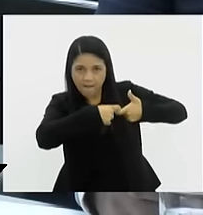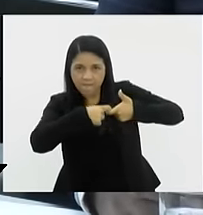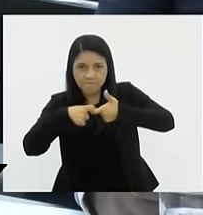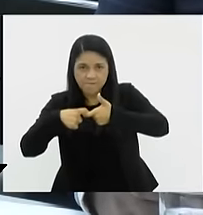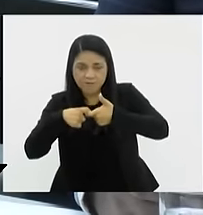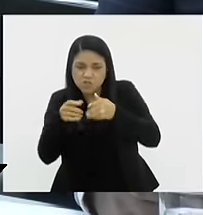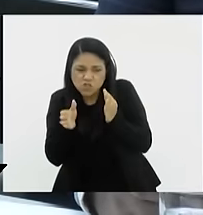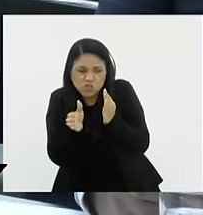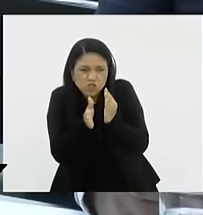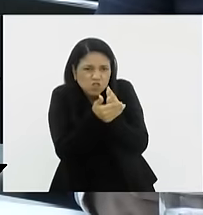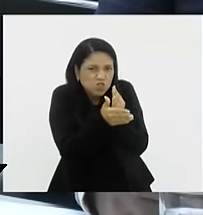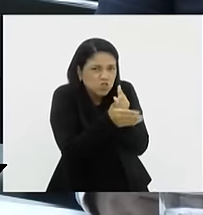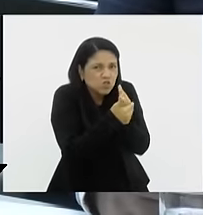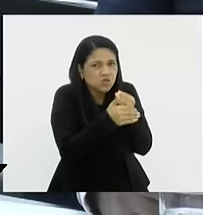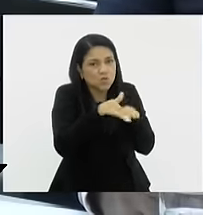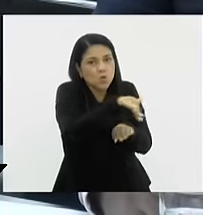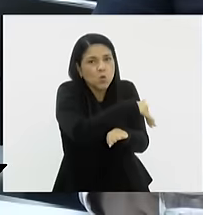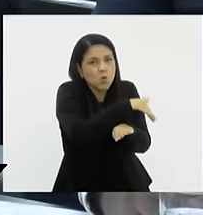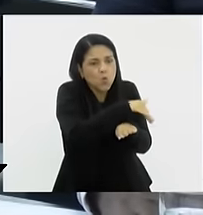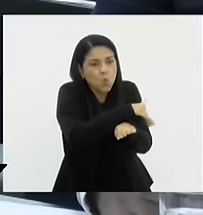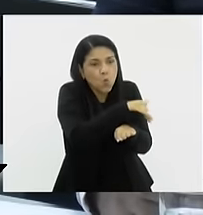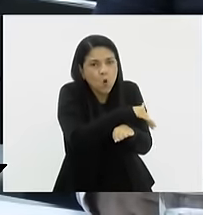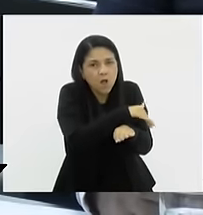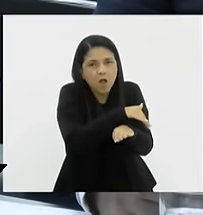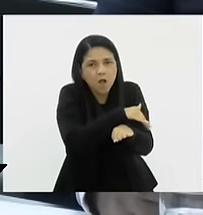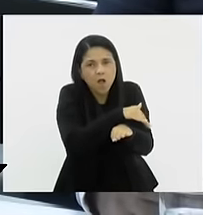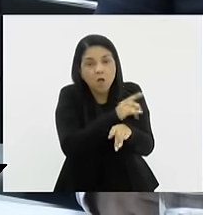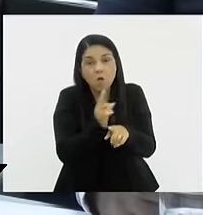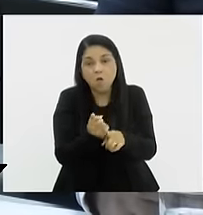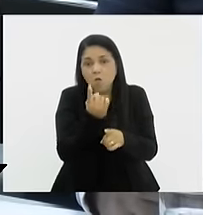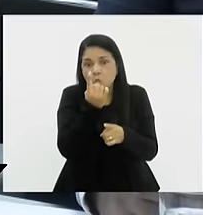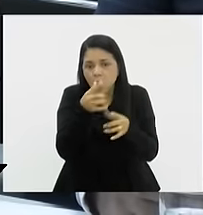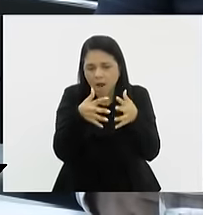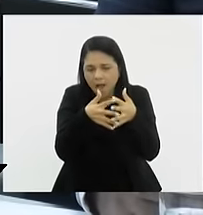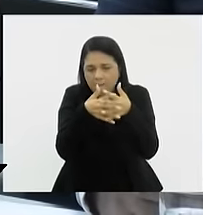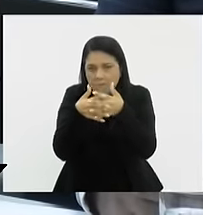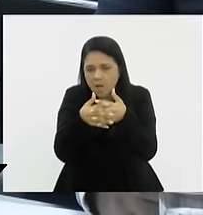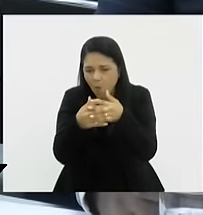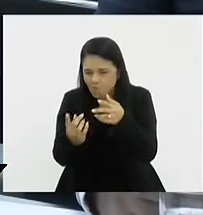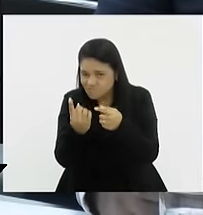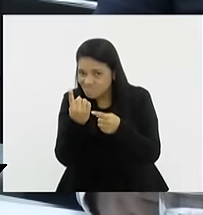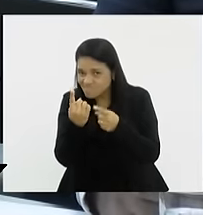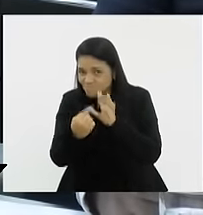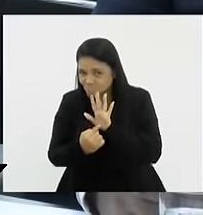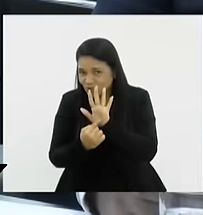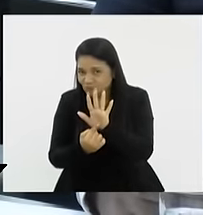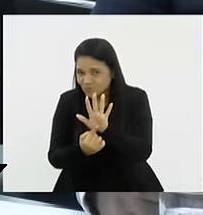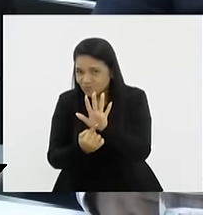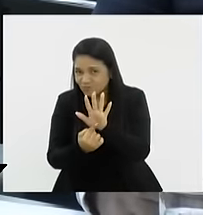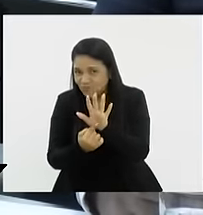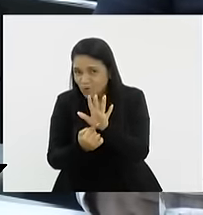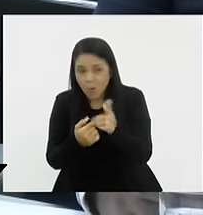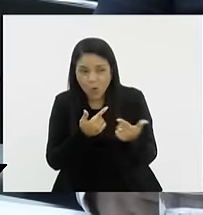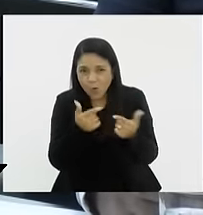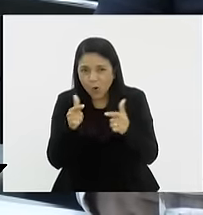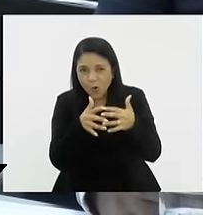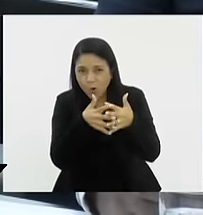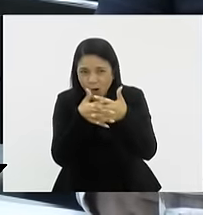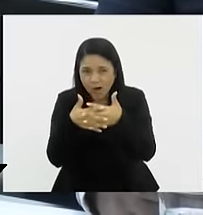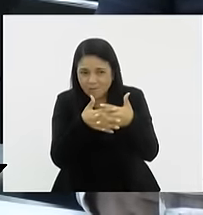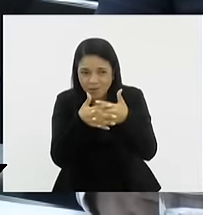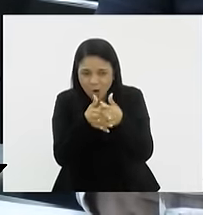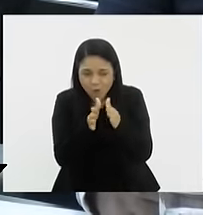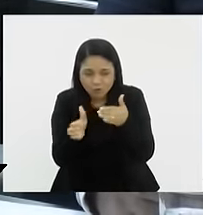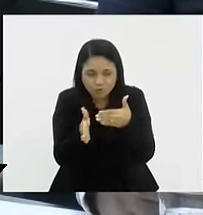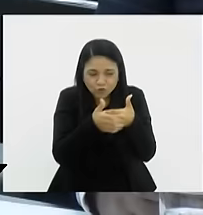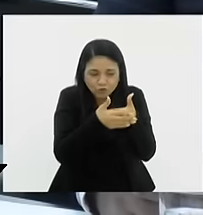verdade, paralelas. Verdade. Fica um caminhão só, reboque, ali, né, e os outros escondidos em ruas